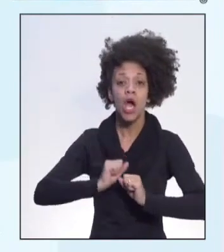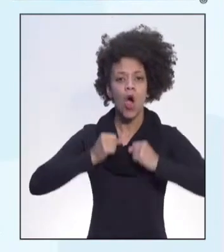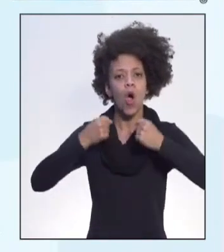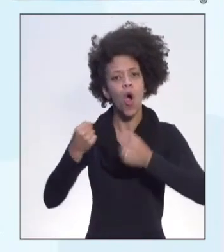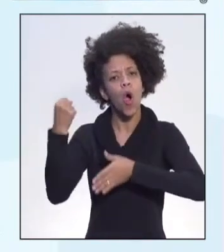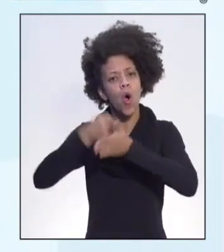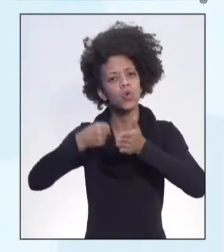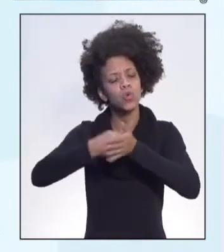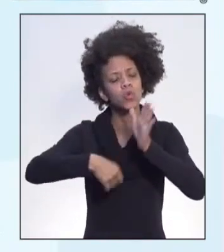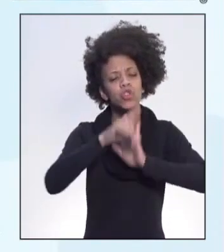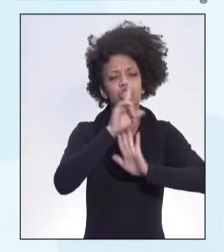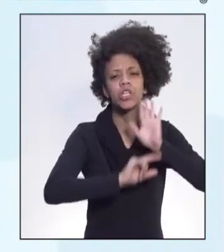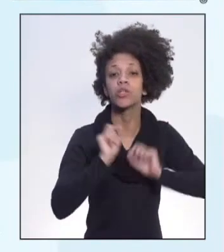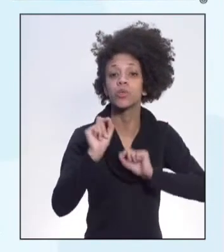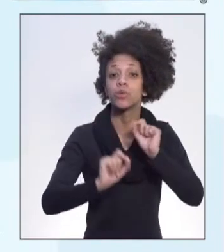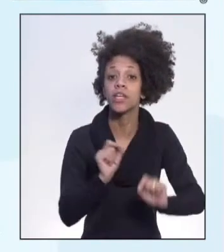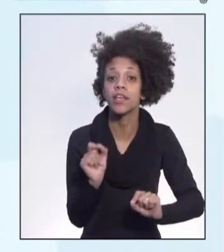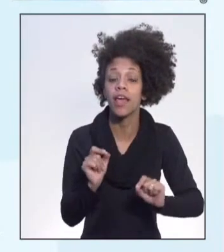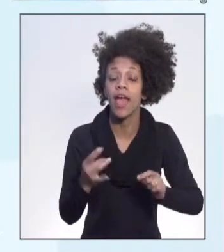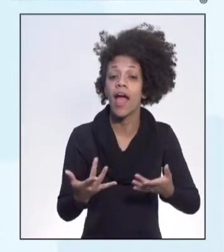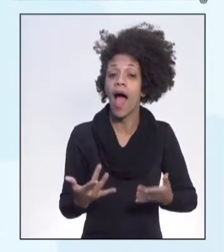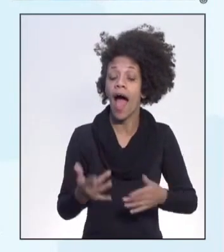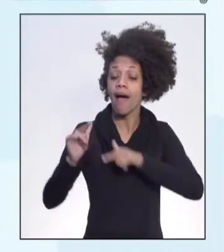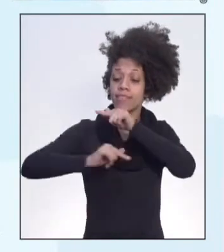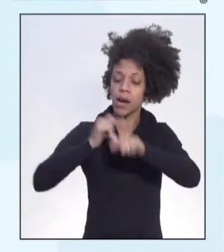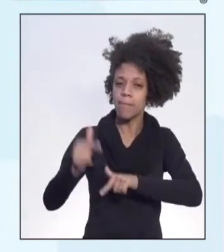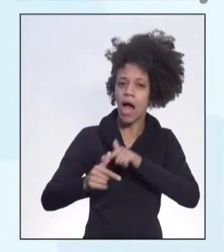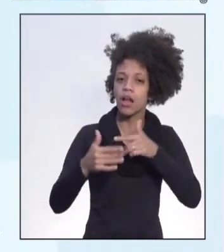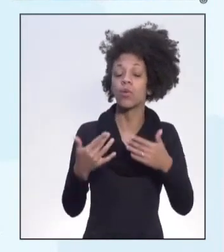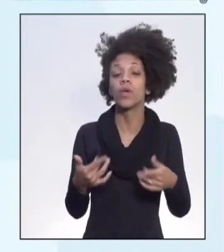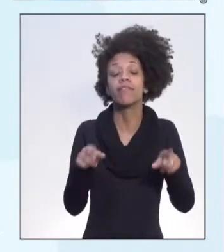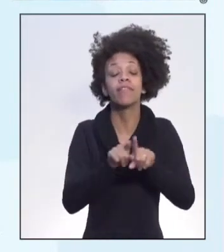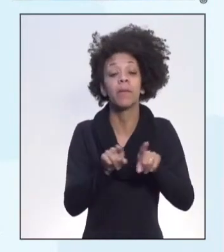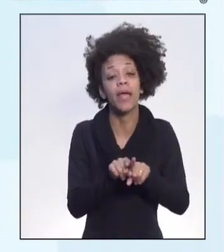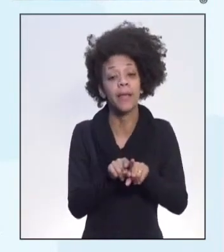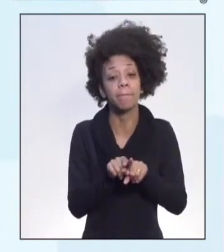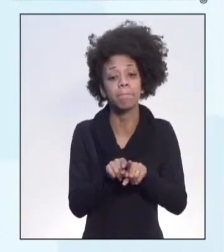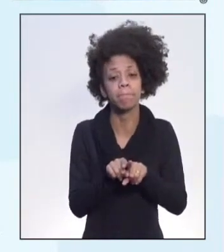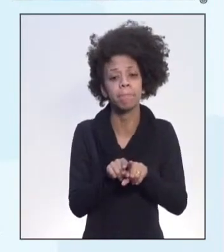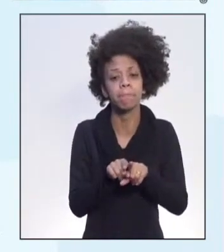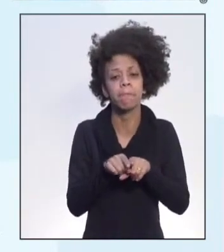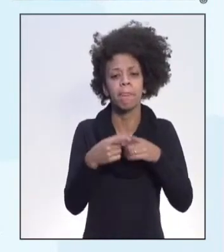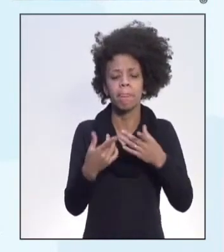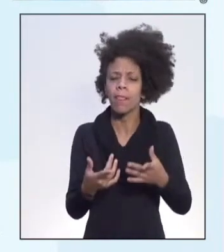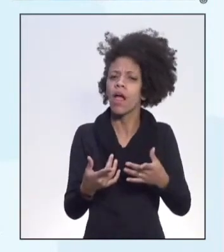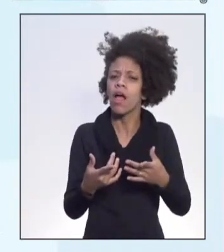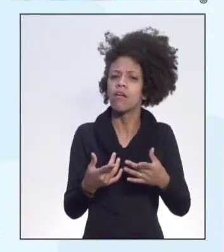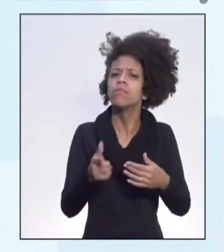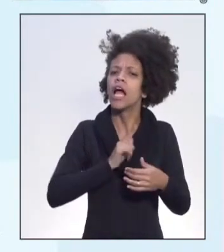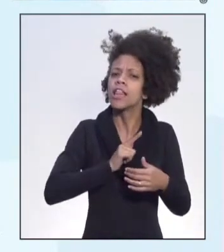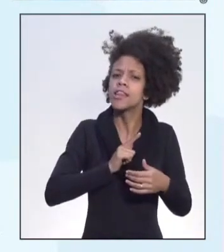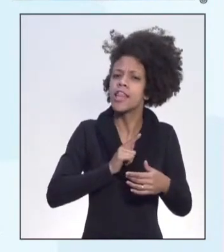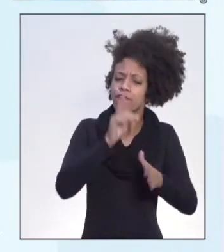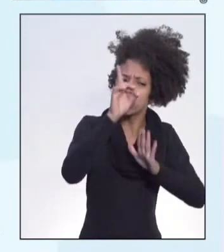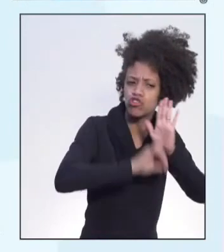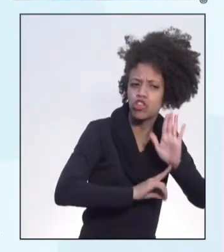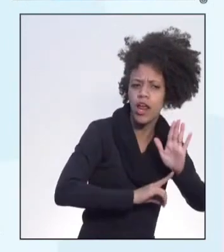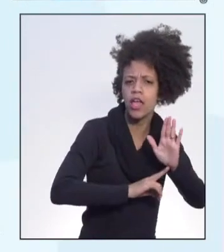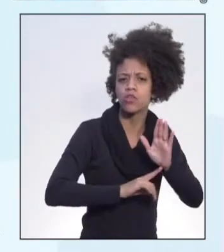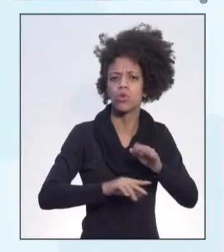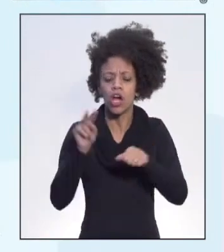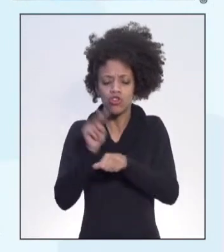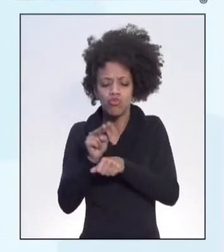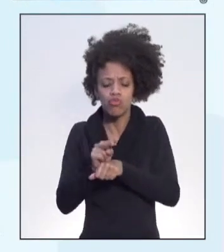o direito à herança e também a guarda, tiveram o direito à guarda dos